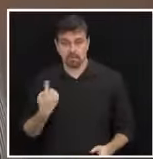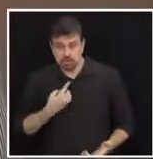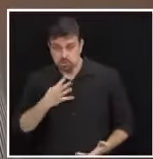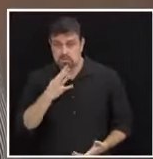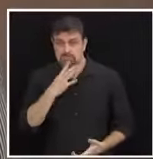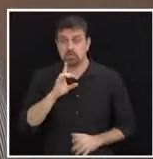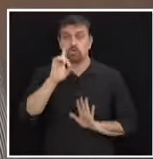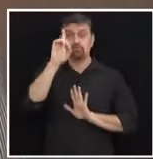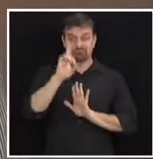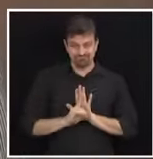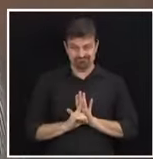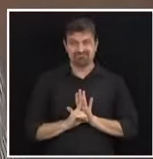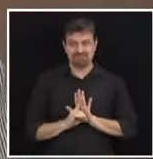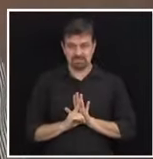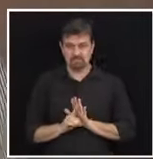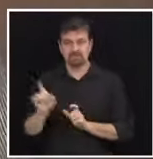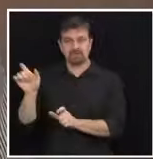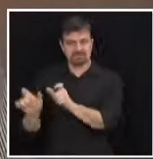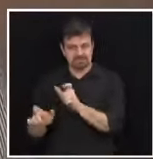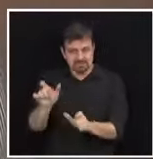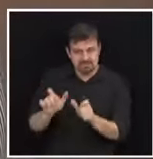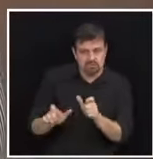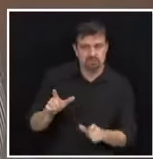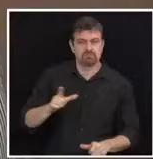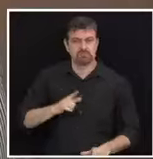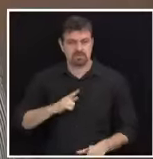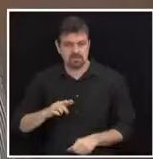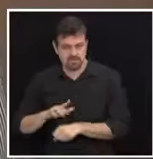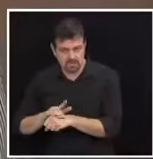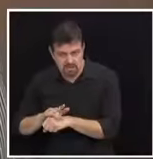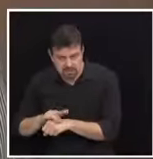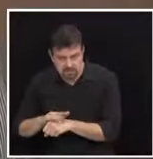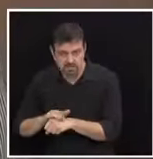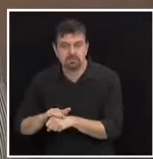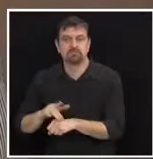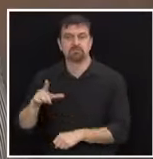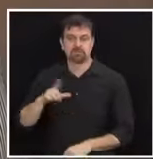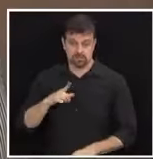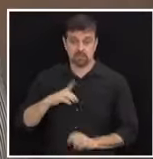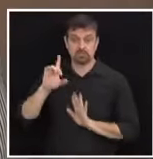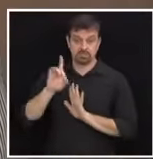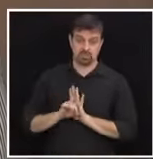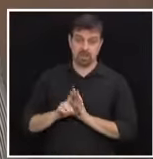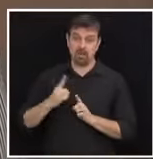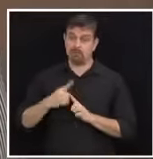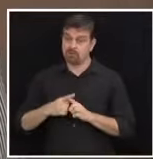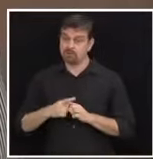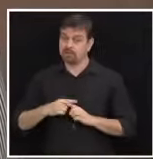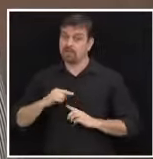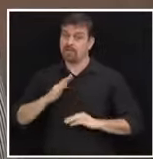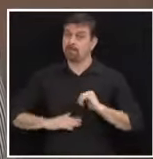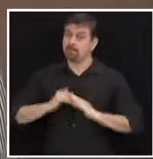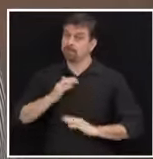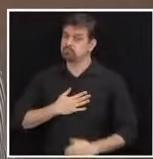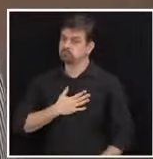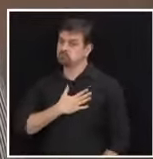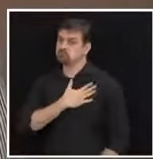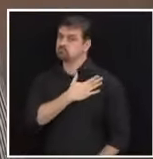os direitos que se tem essa parte da população, esses portadores, porque a prática de ações